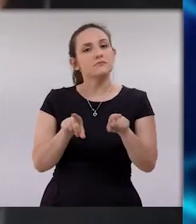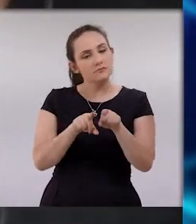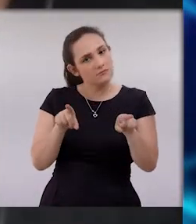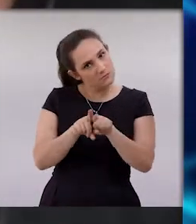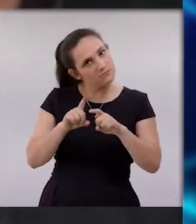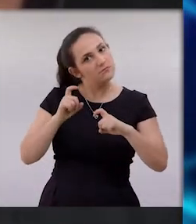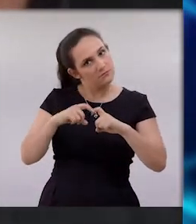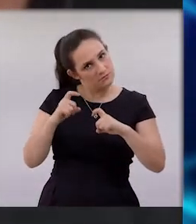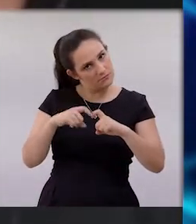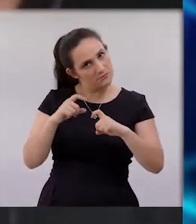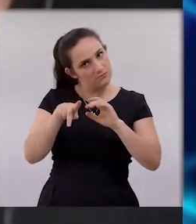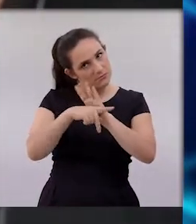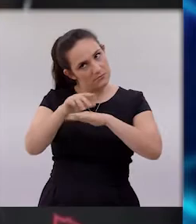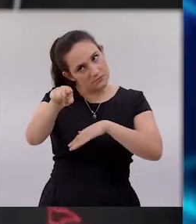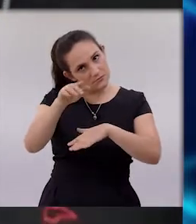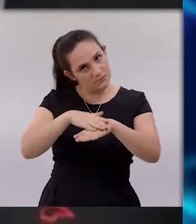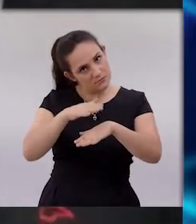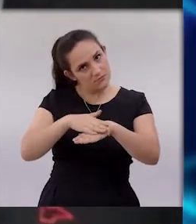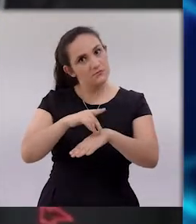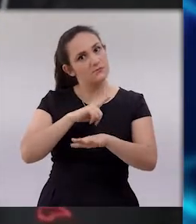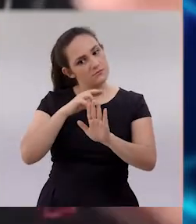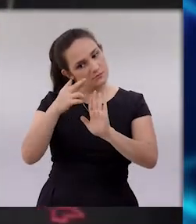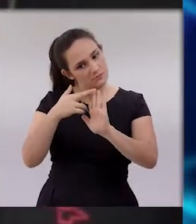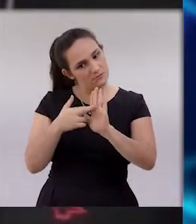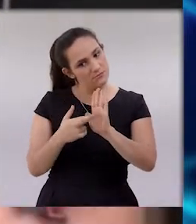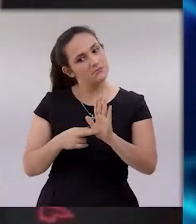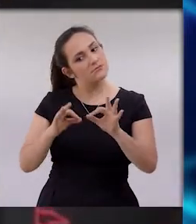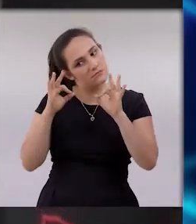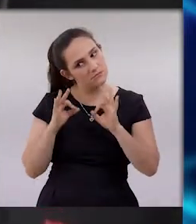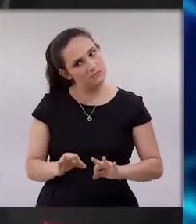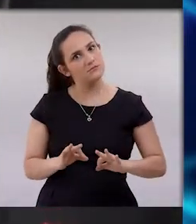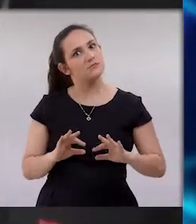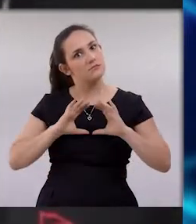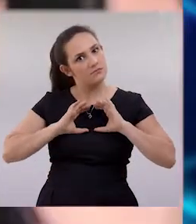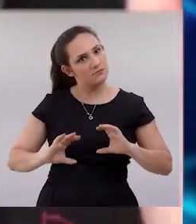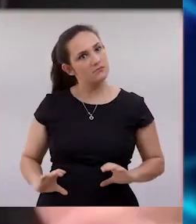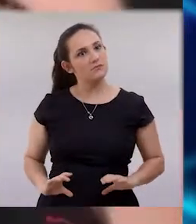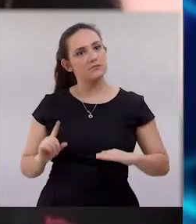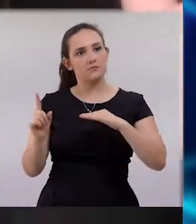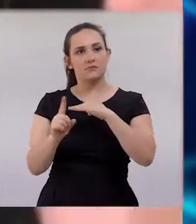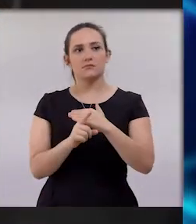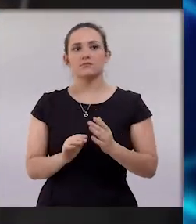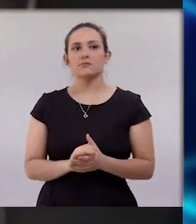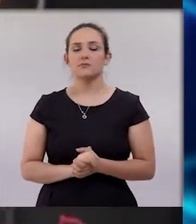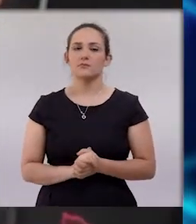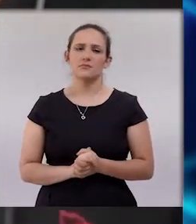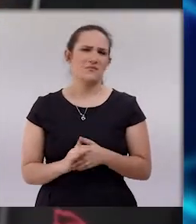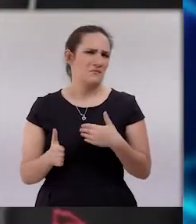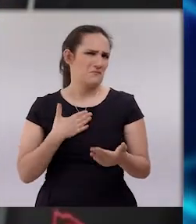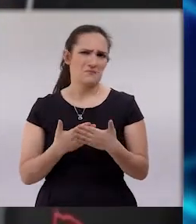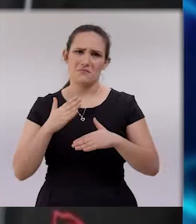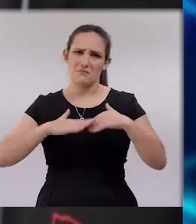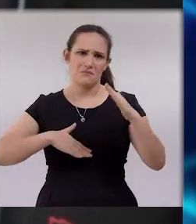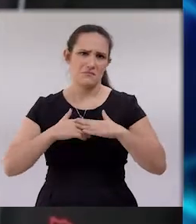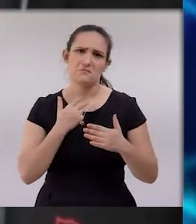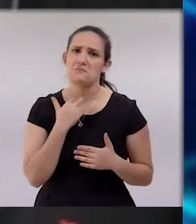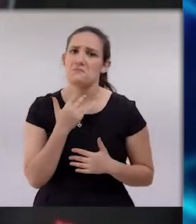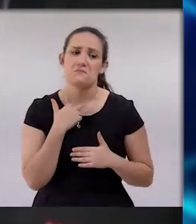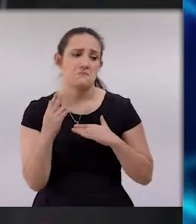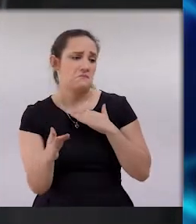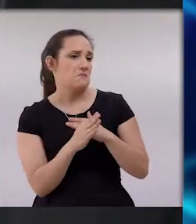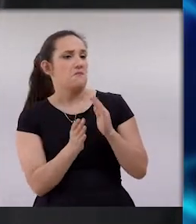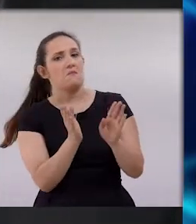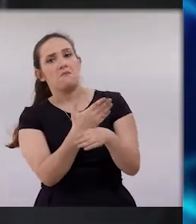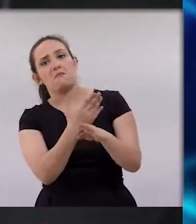médico também tem as regras de etiquetas para os profissionais de saúde, não só para os médicos, né, para qualquer outro profissional que queira